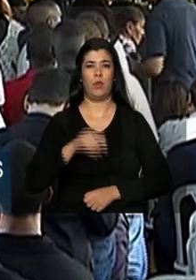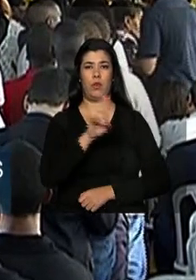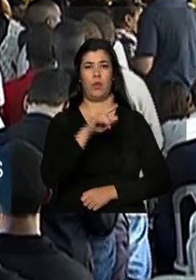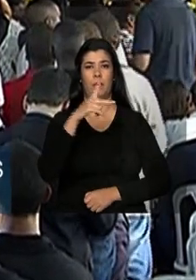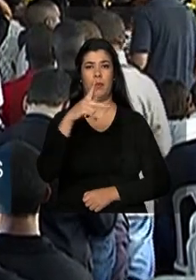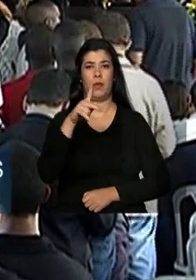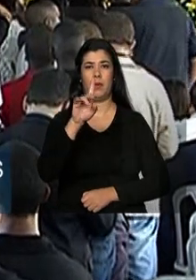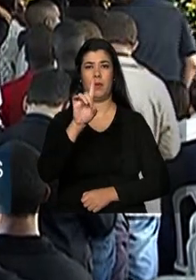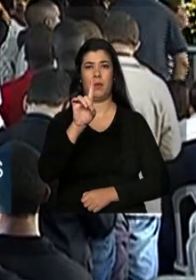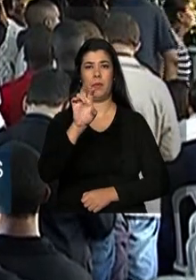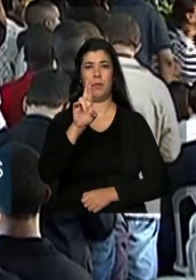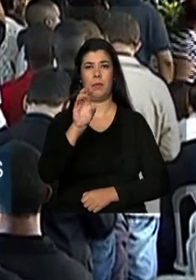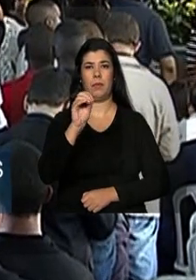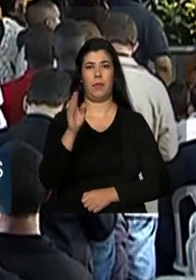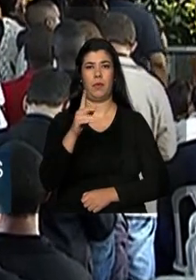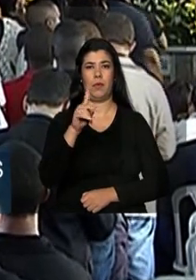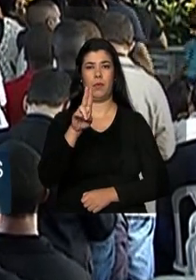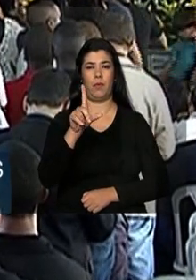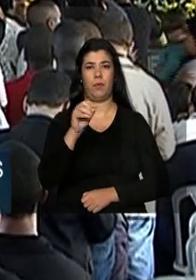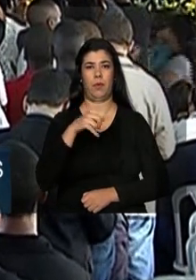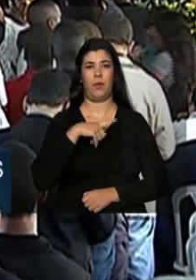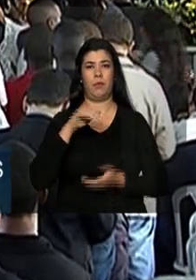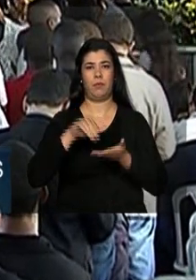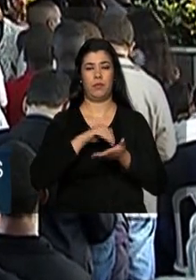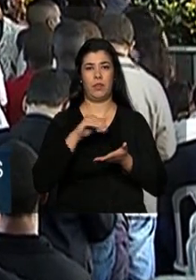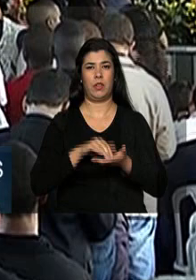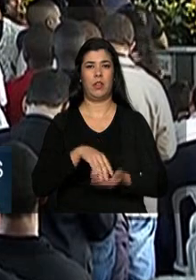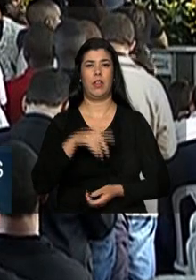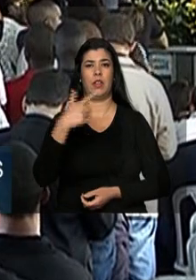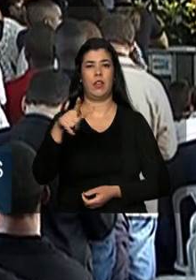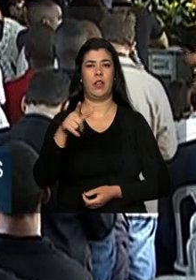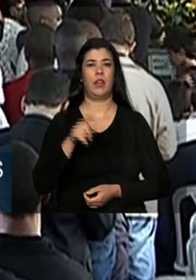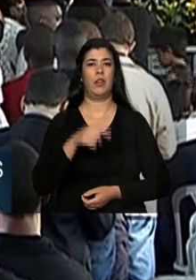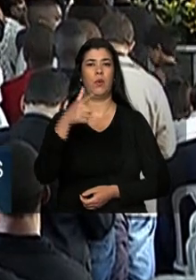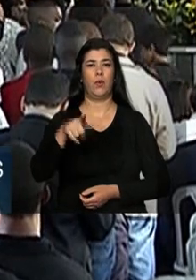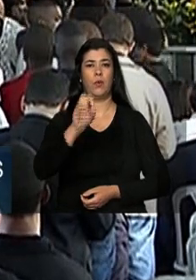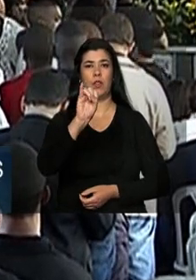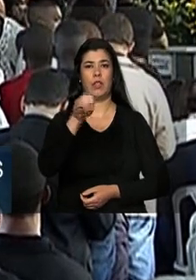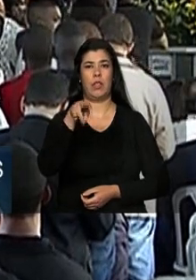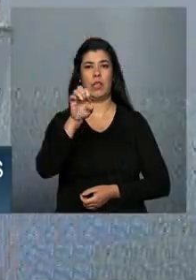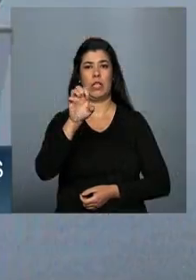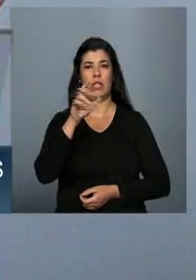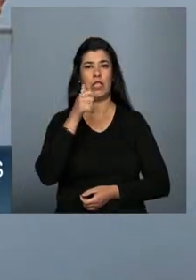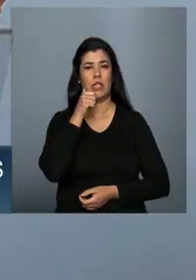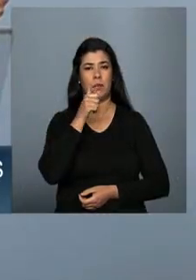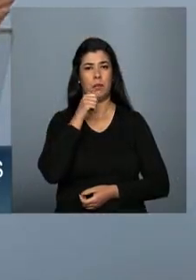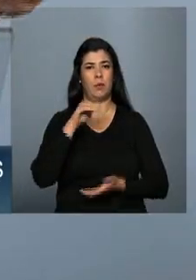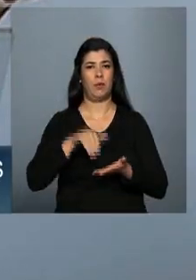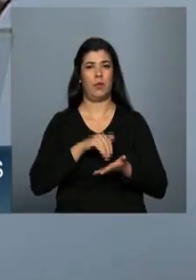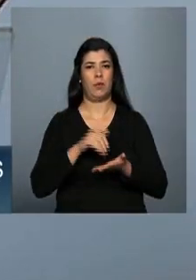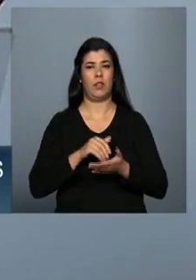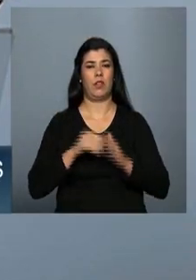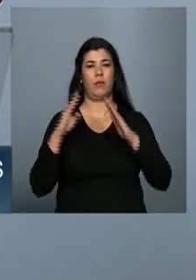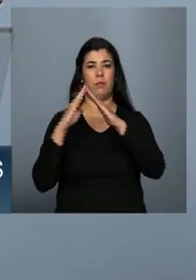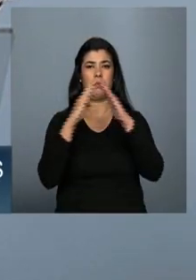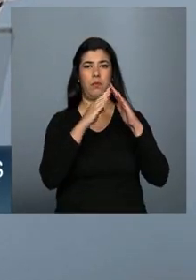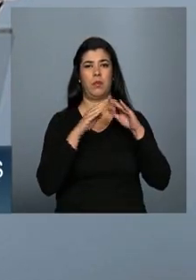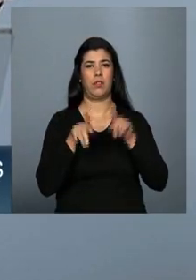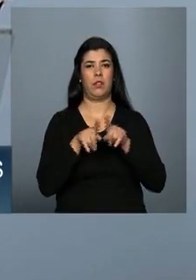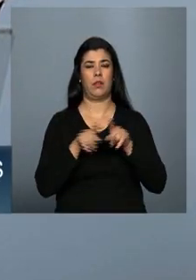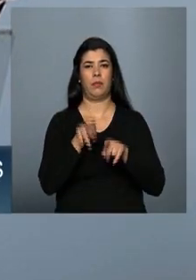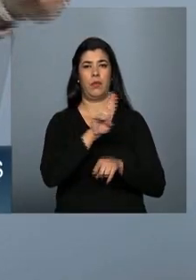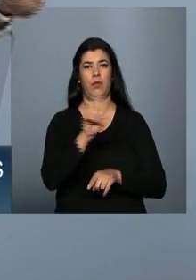de Habitação, Carlos Portinho, a Inês Magalhães, que é secretária nacional de Habitação, e o Wagner da